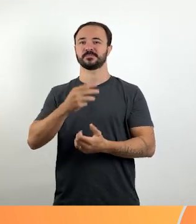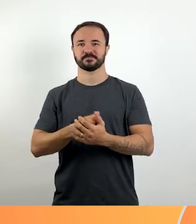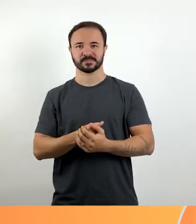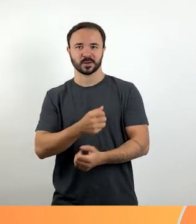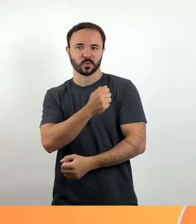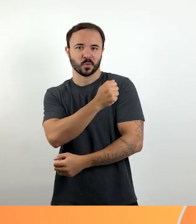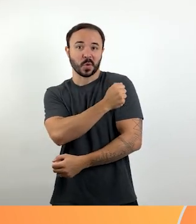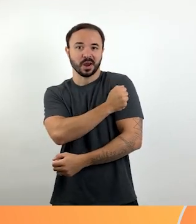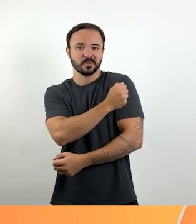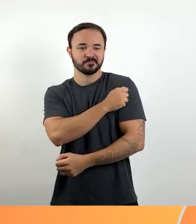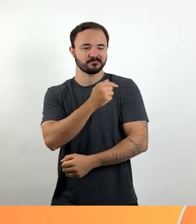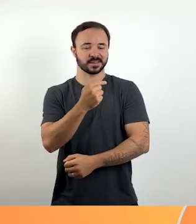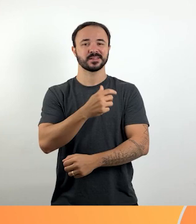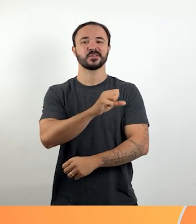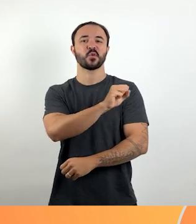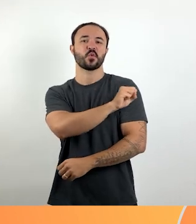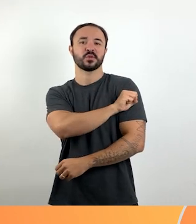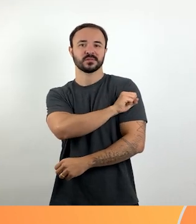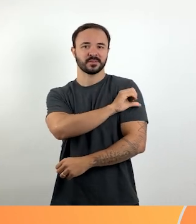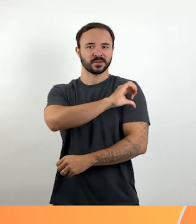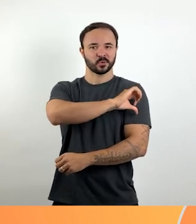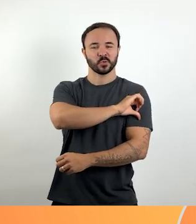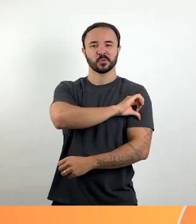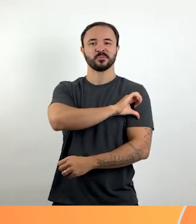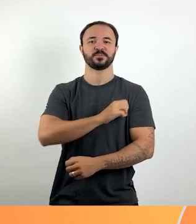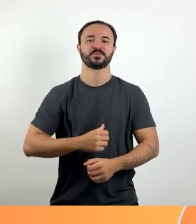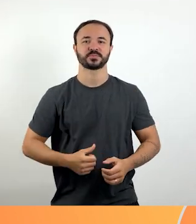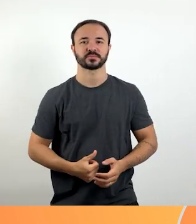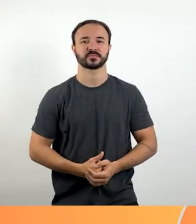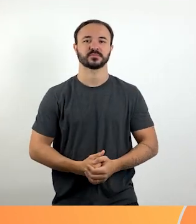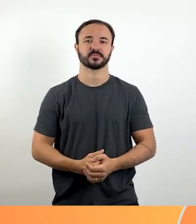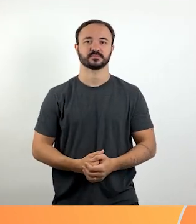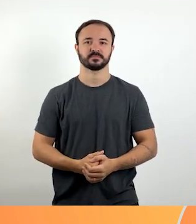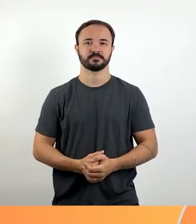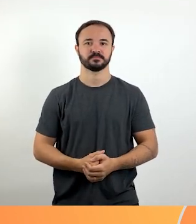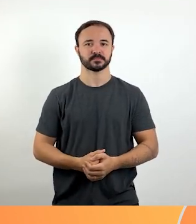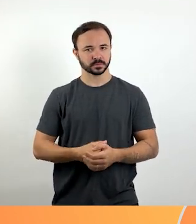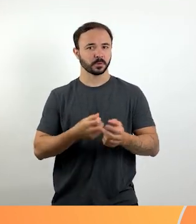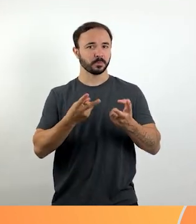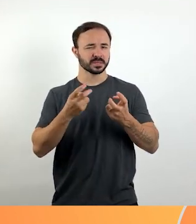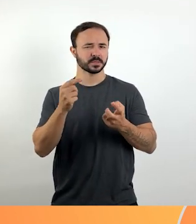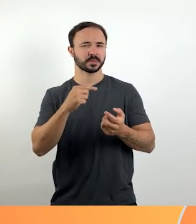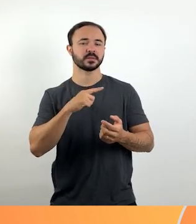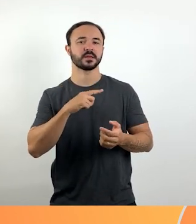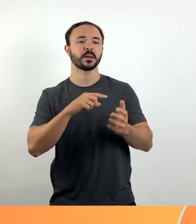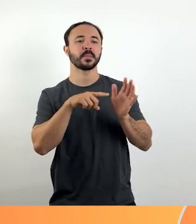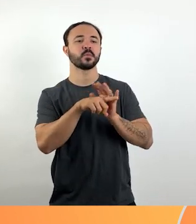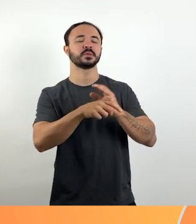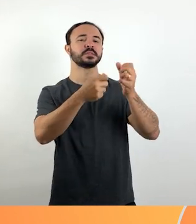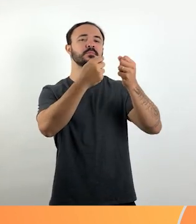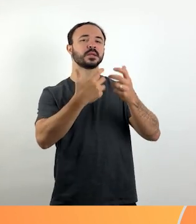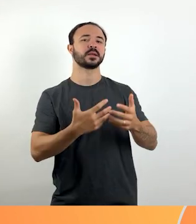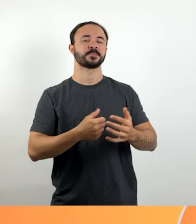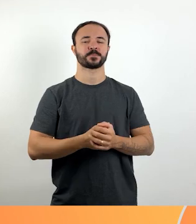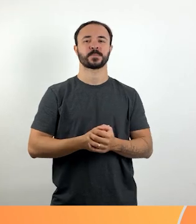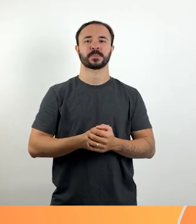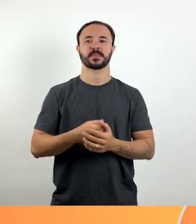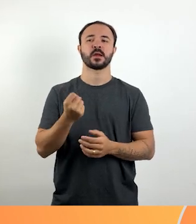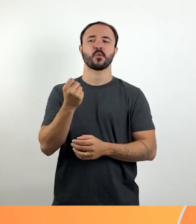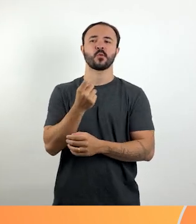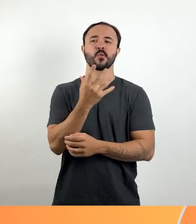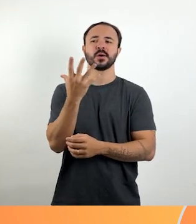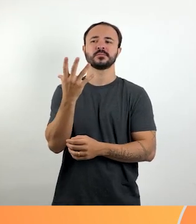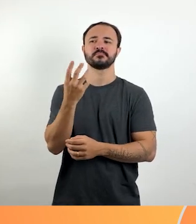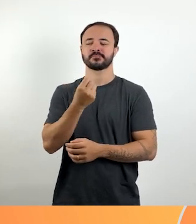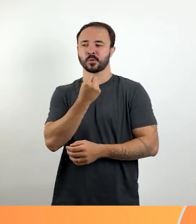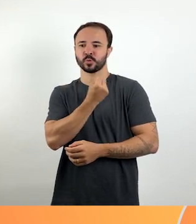no 8º e 9º anos. Olha só, a questão ela diz o seguinte: quantos são os números